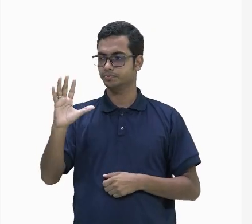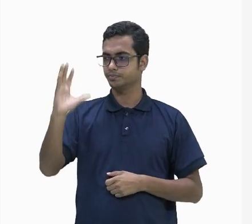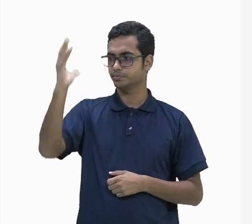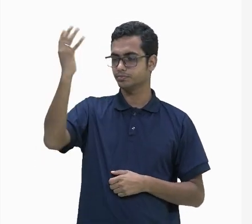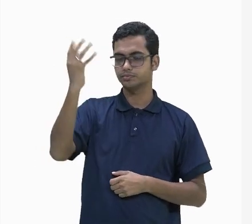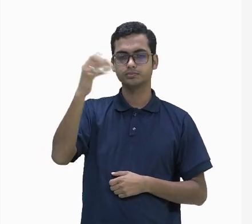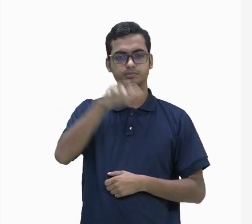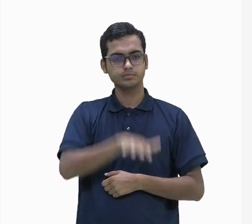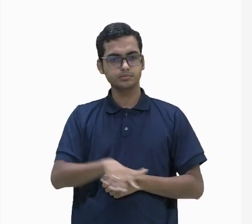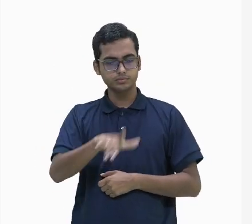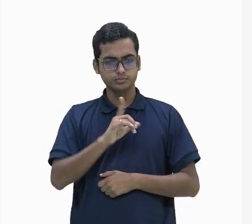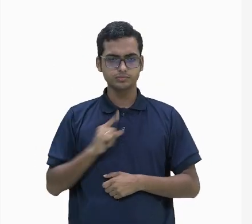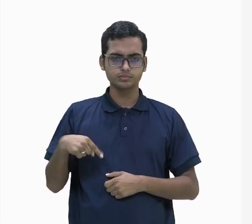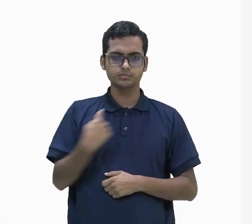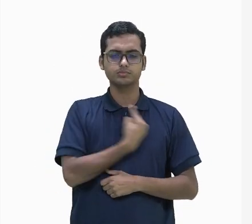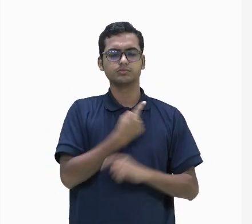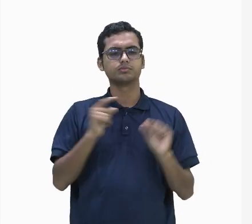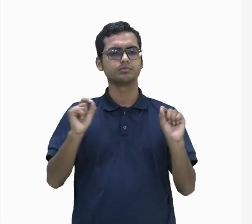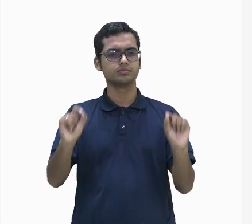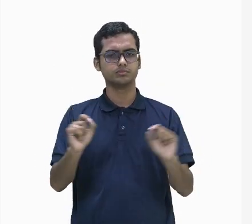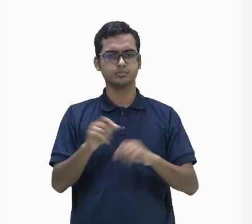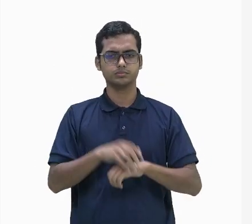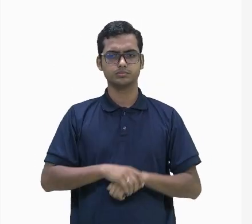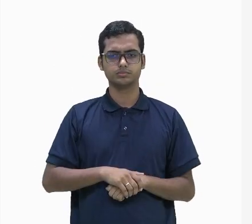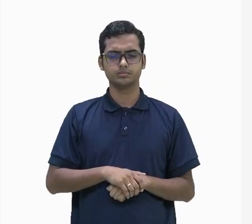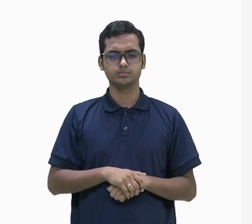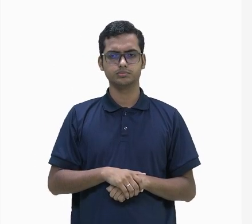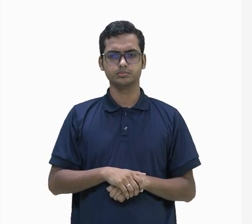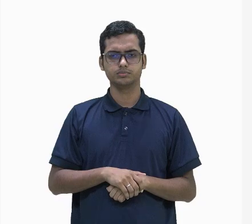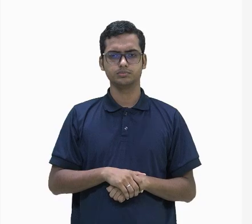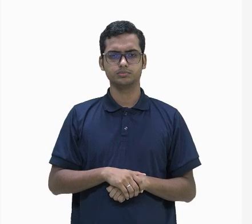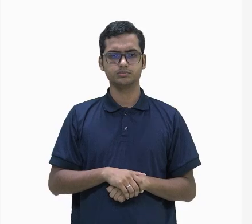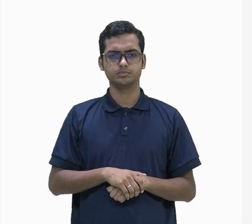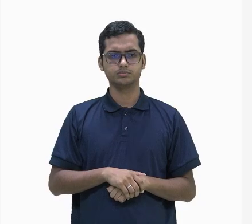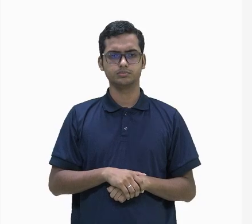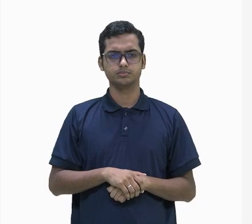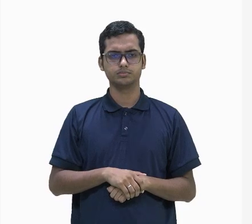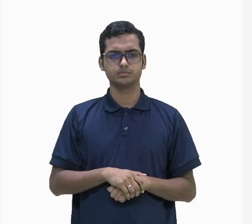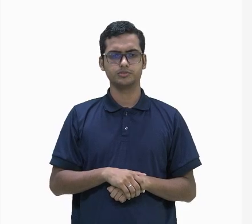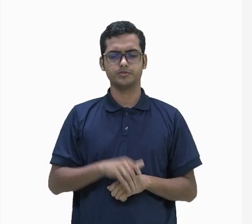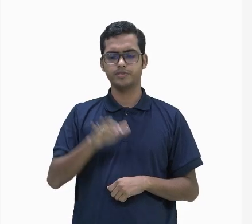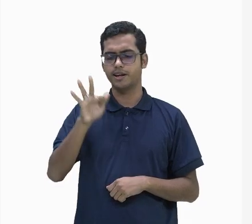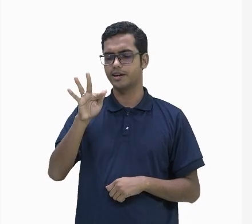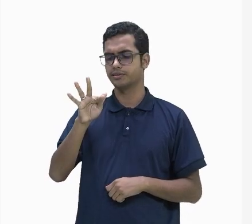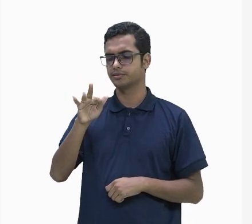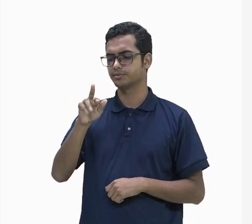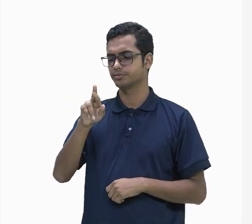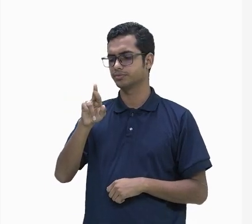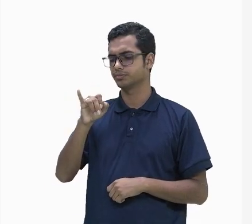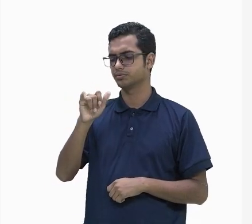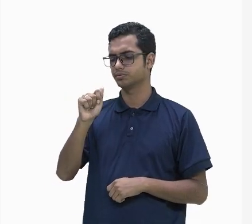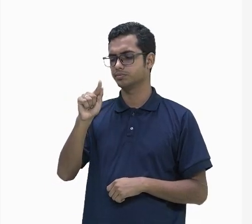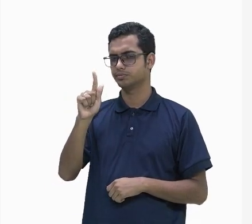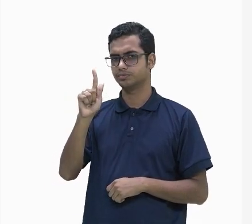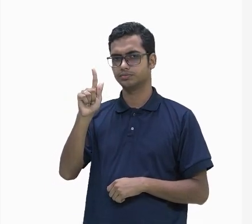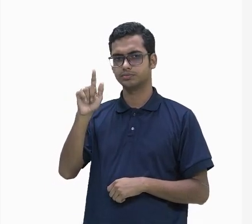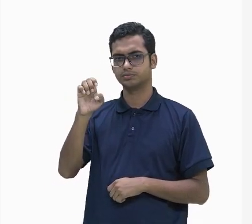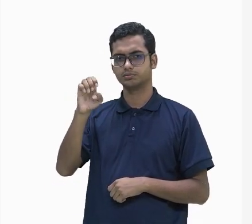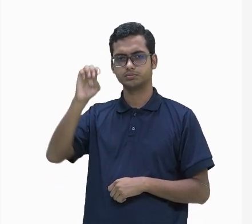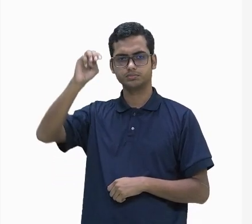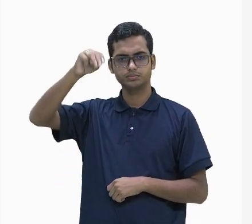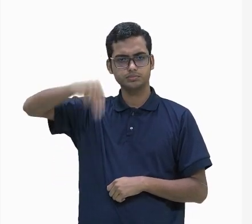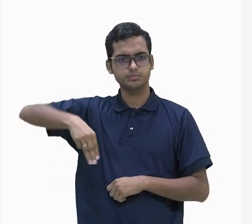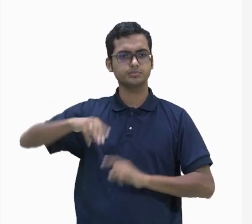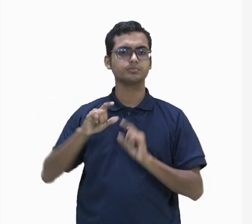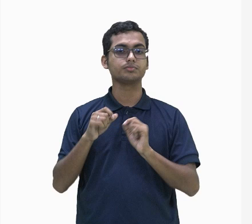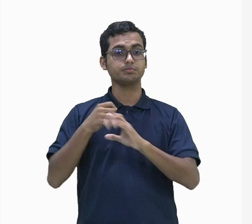nossa região é a friagem. A friagem, ela é caracterizada por o